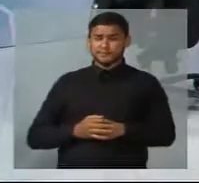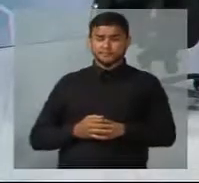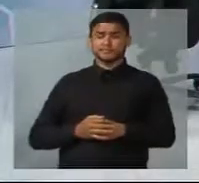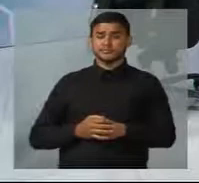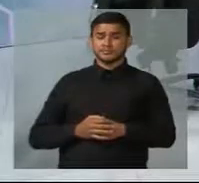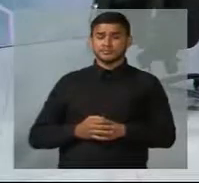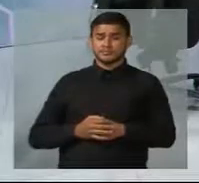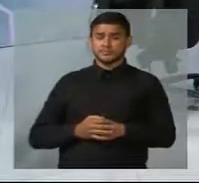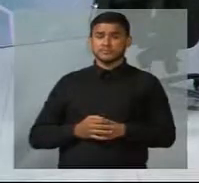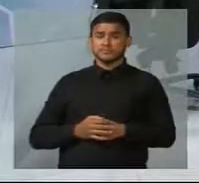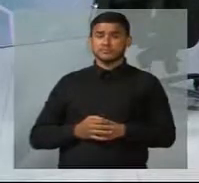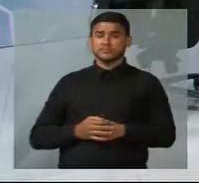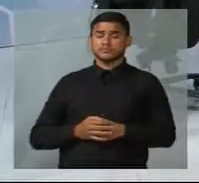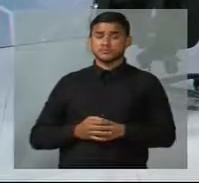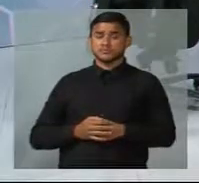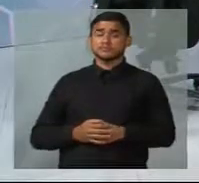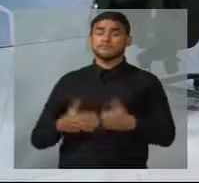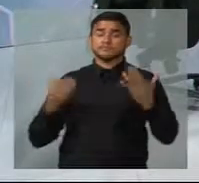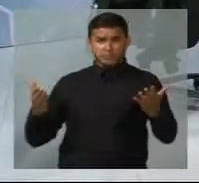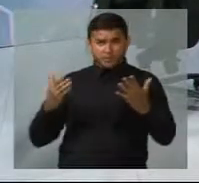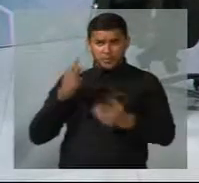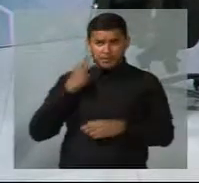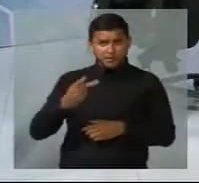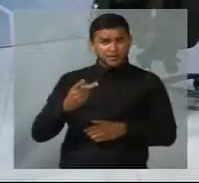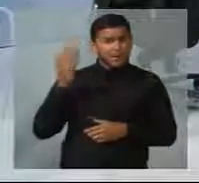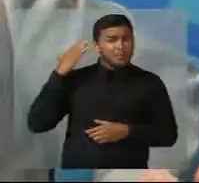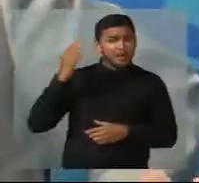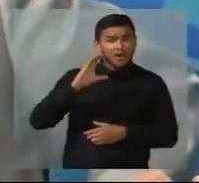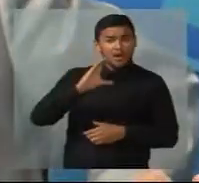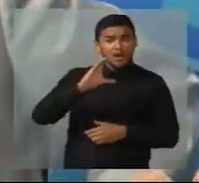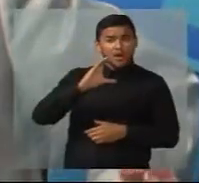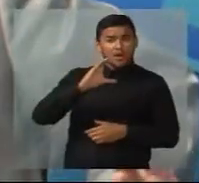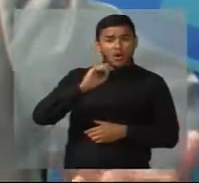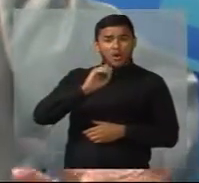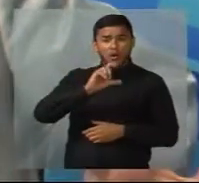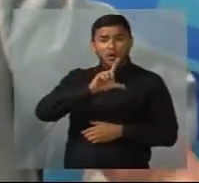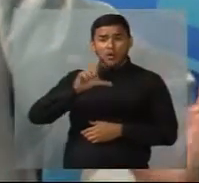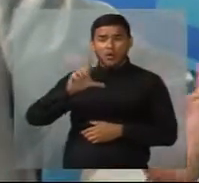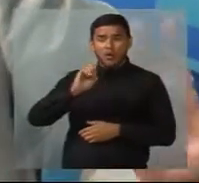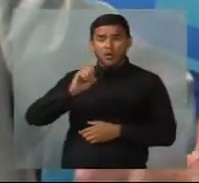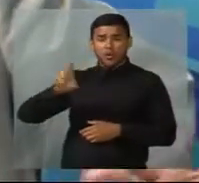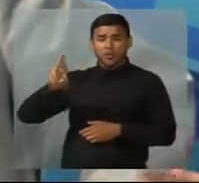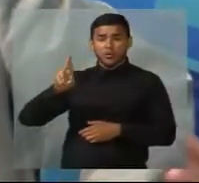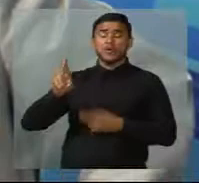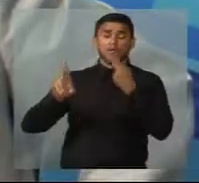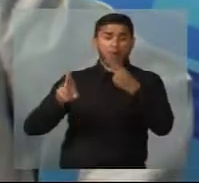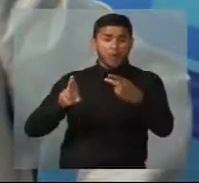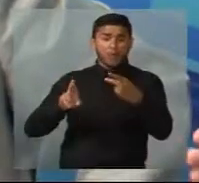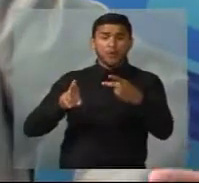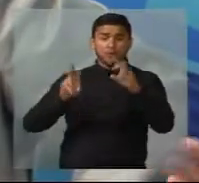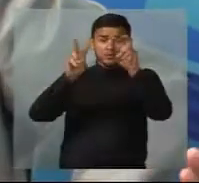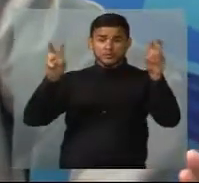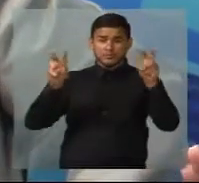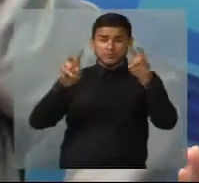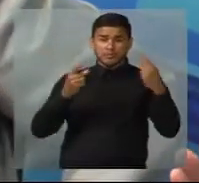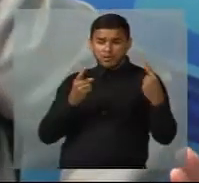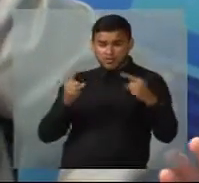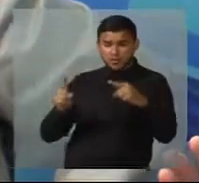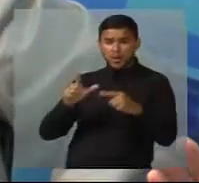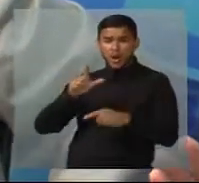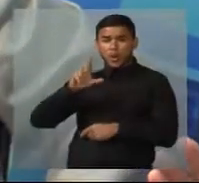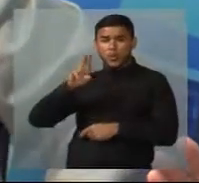assim como o Collor foi um candidato anti-Lula em 89, ele estava despontando como um candidato anti-Lula esse